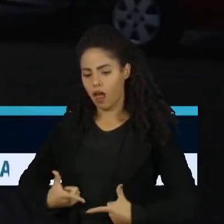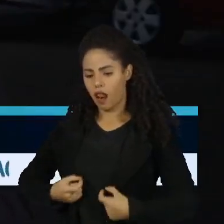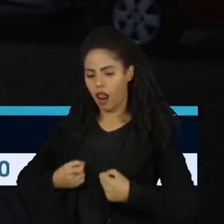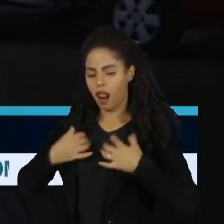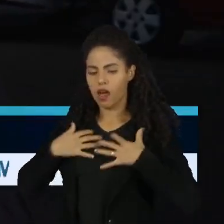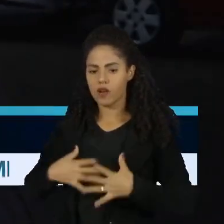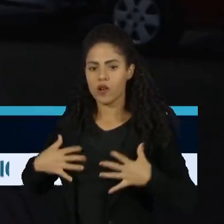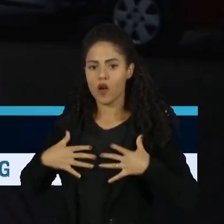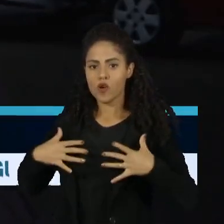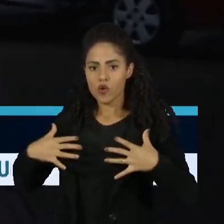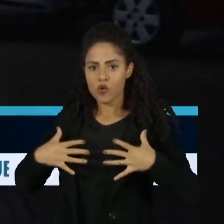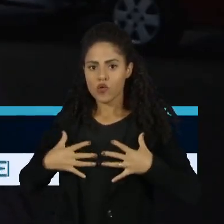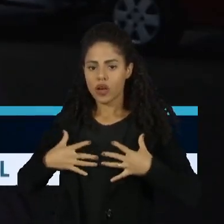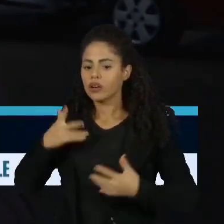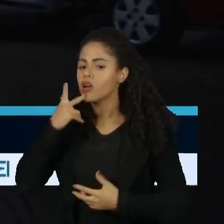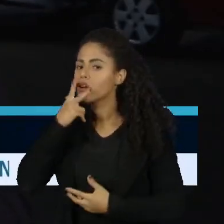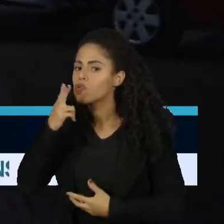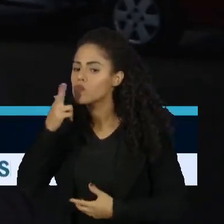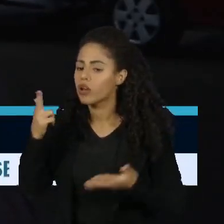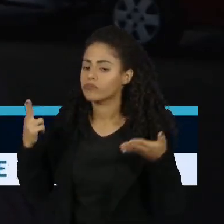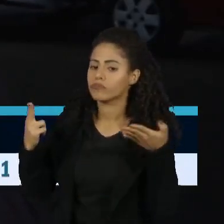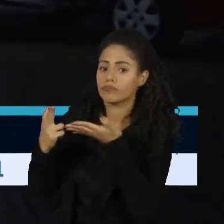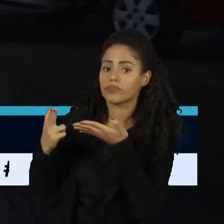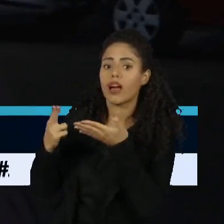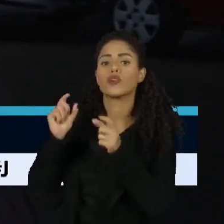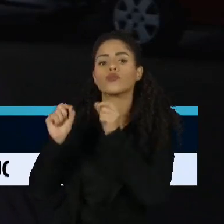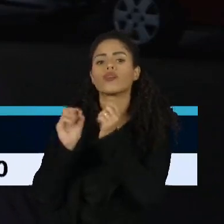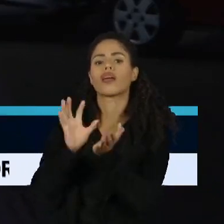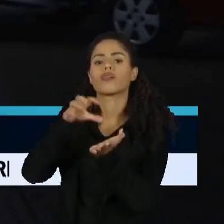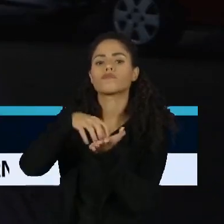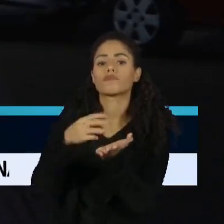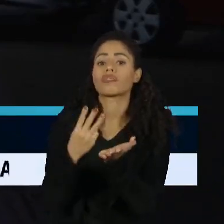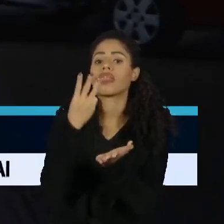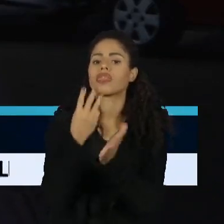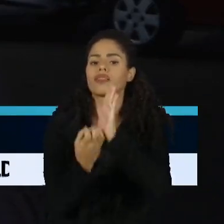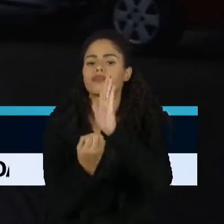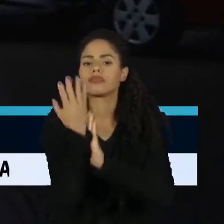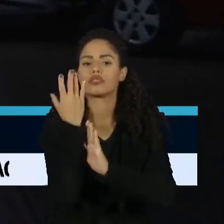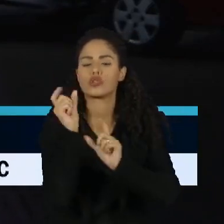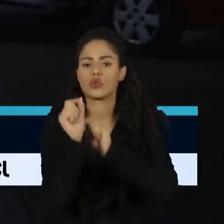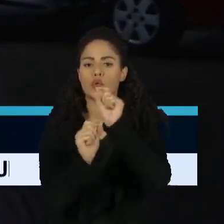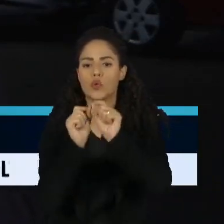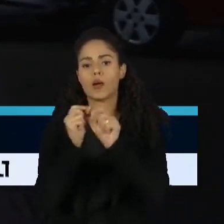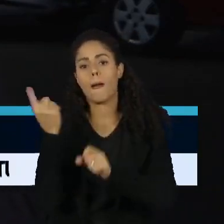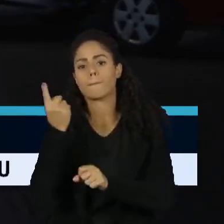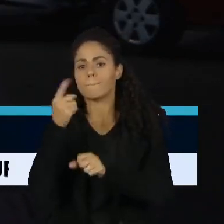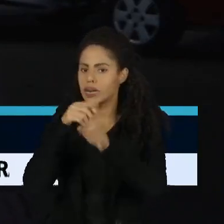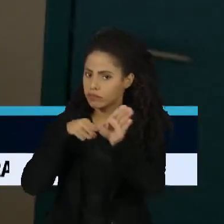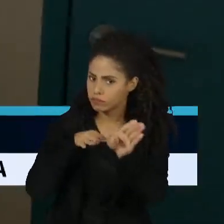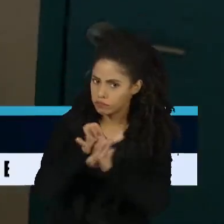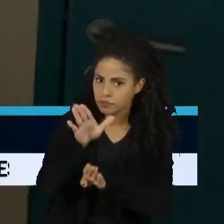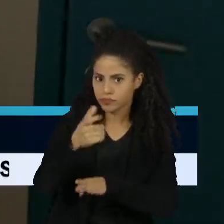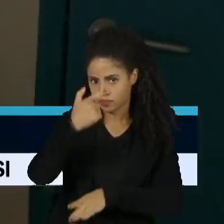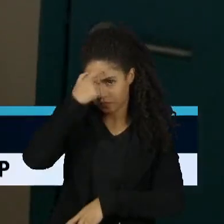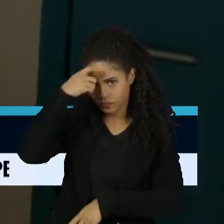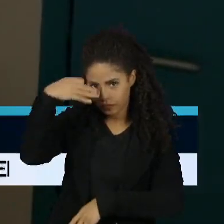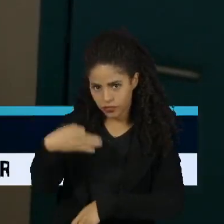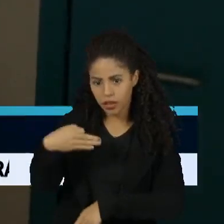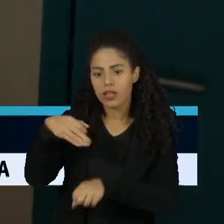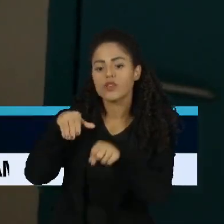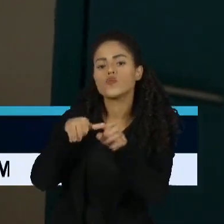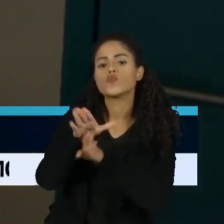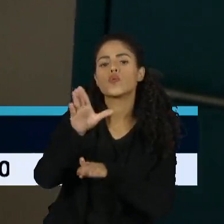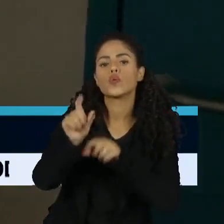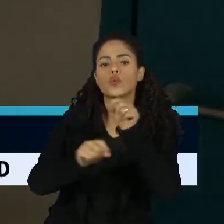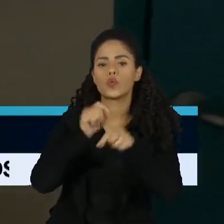ligado diretamente ao tabagismo, três entidades médicas criaram o primeiro consenso focado nesse grupo. A recomendação é